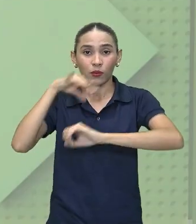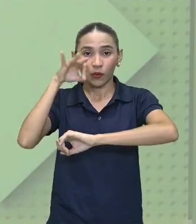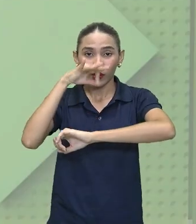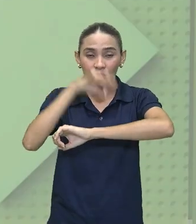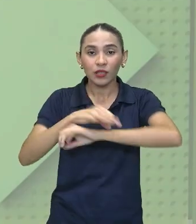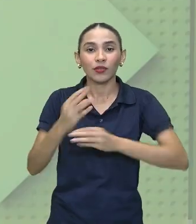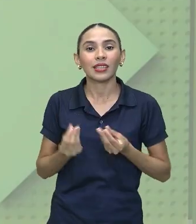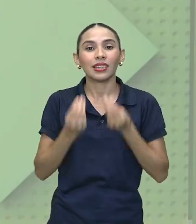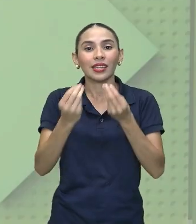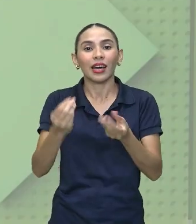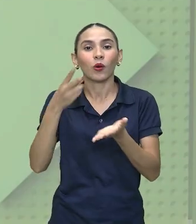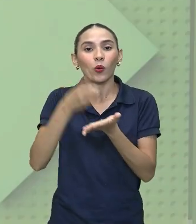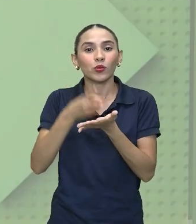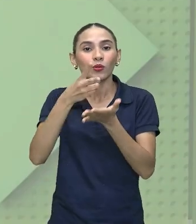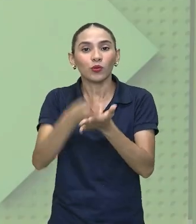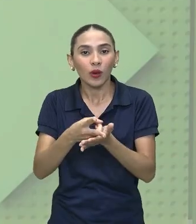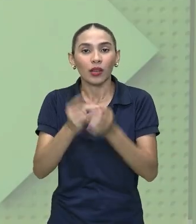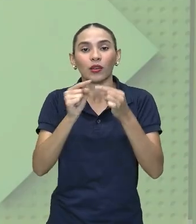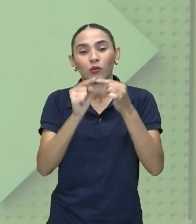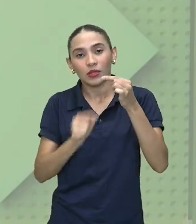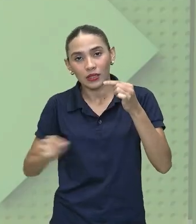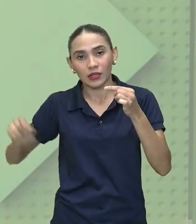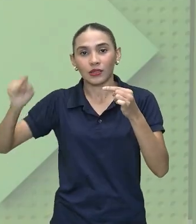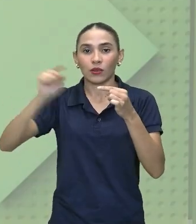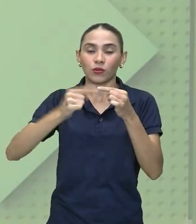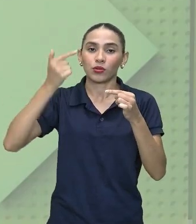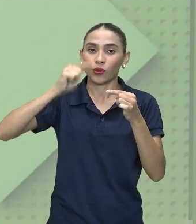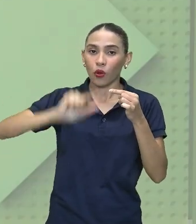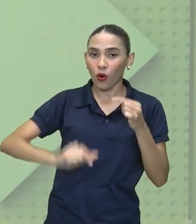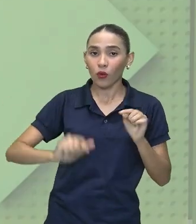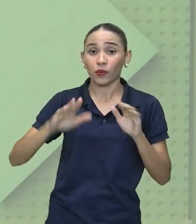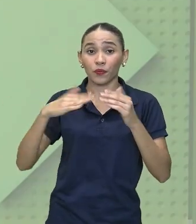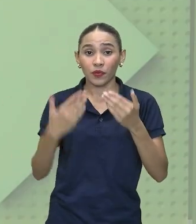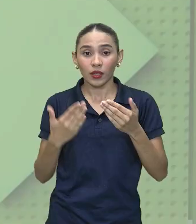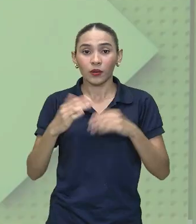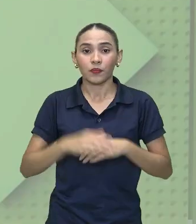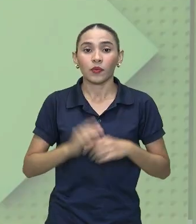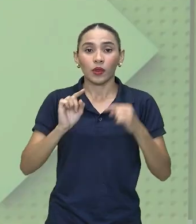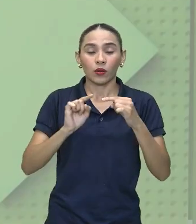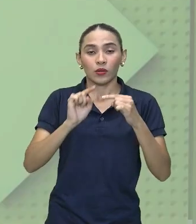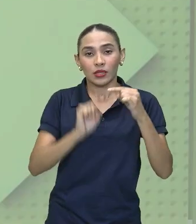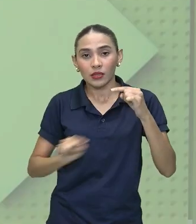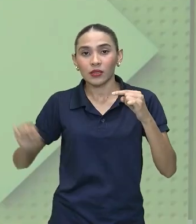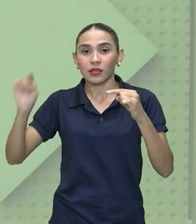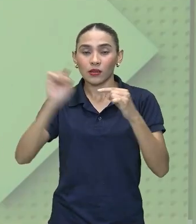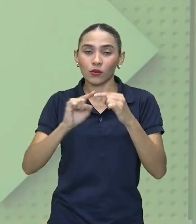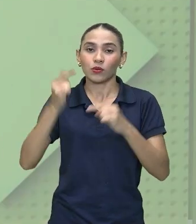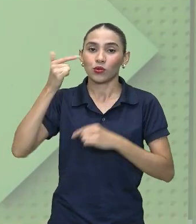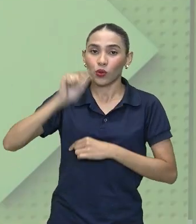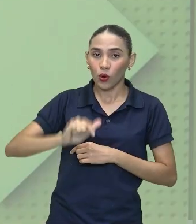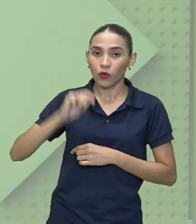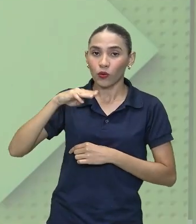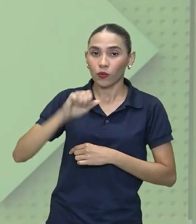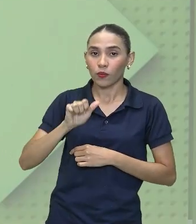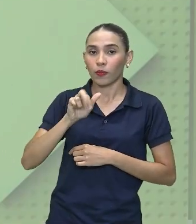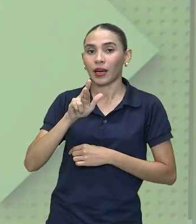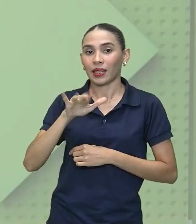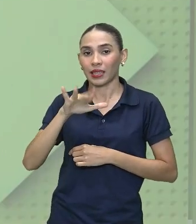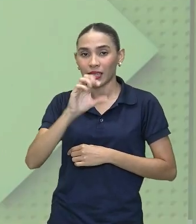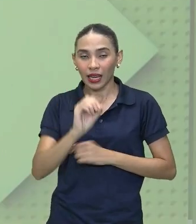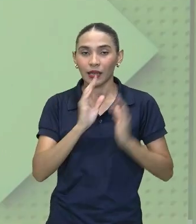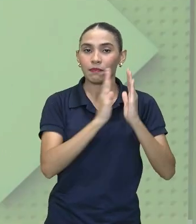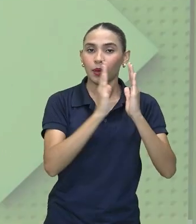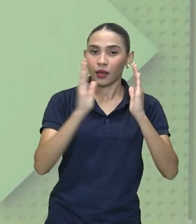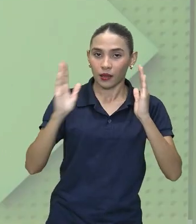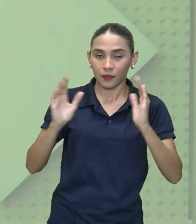dar continuidade ao ciclo, certo? Então, o ciclo da malária, ele ocorre desta